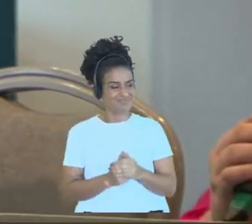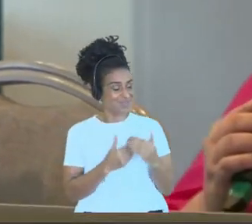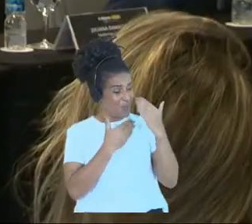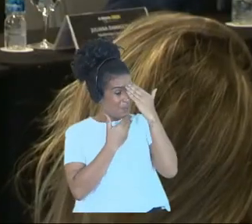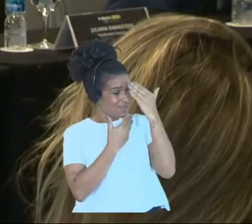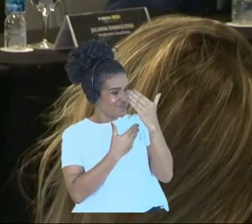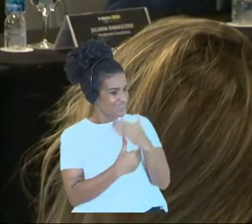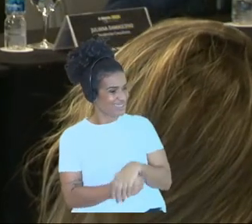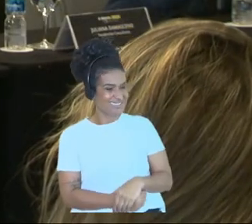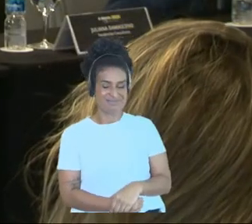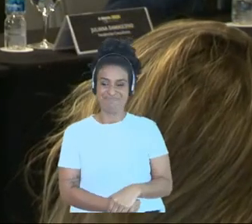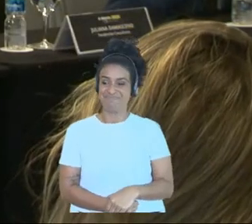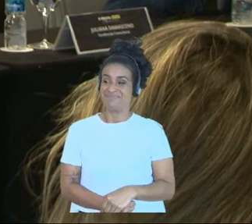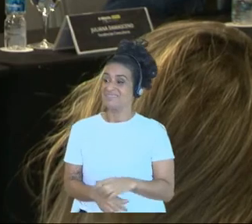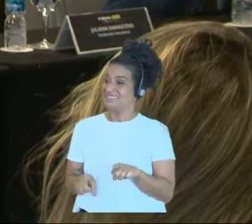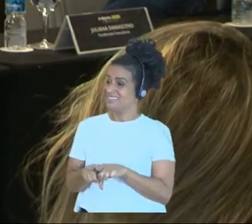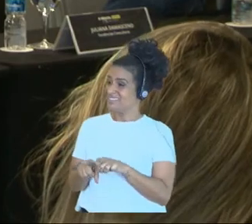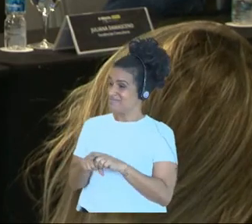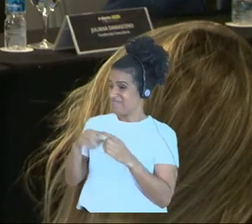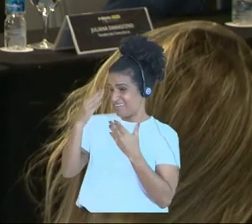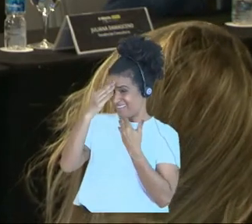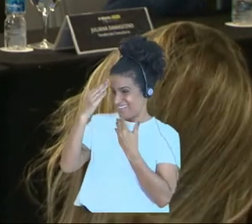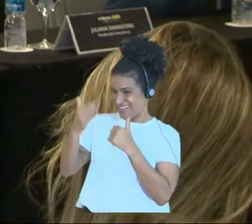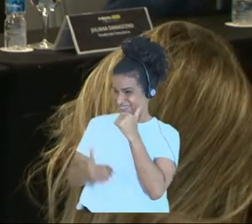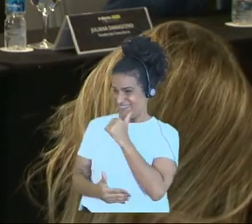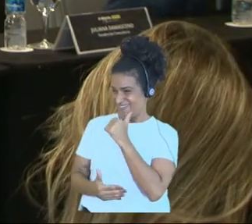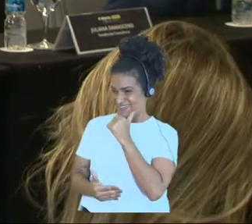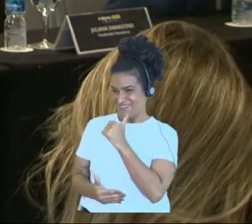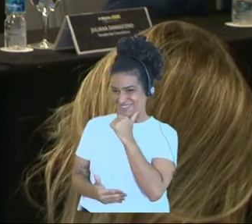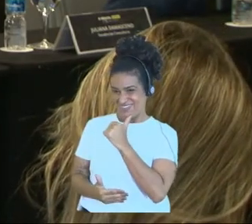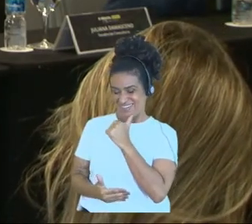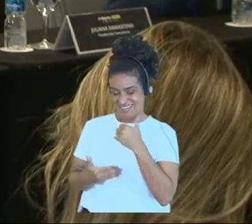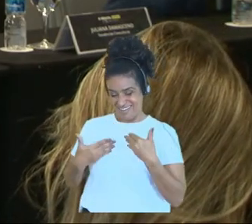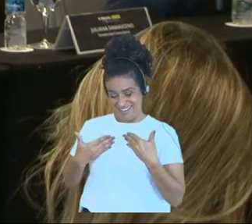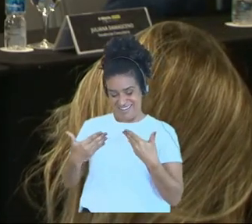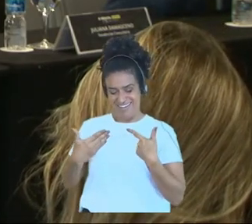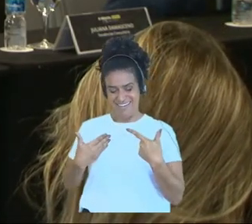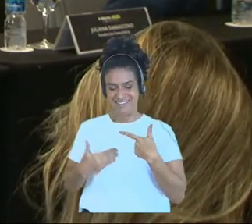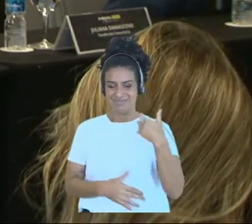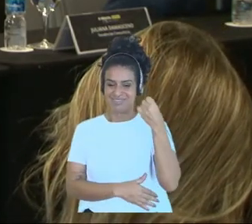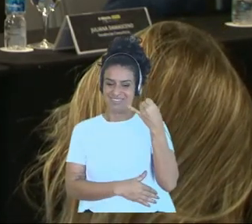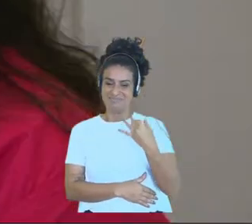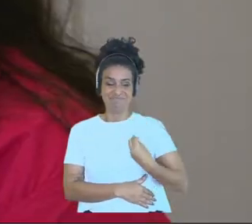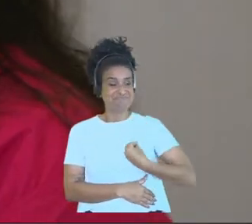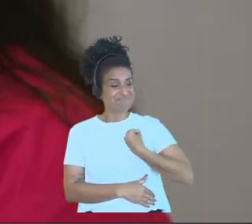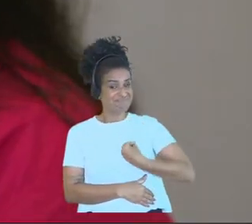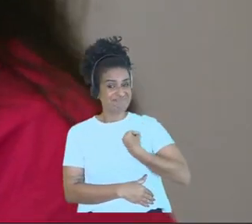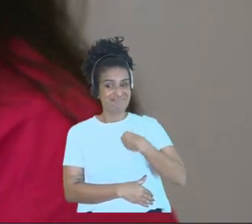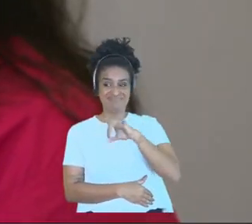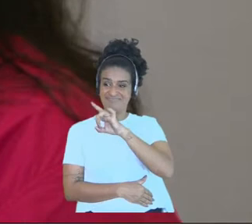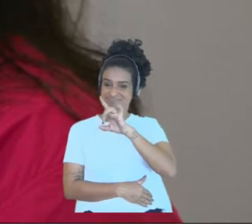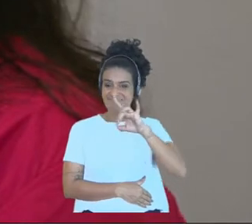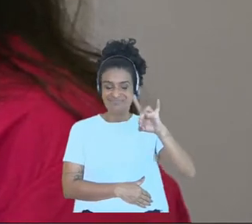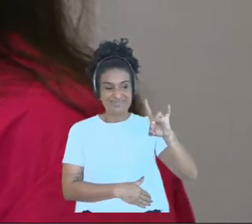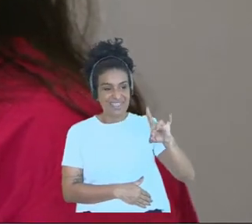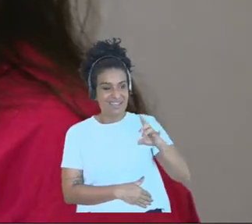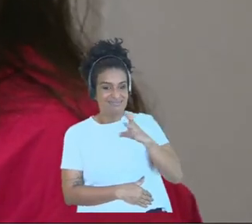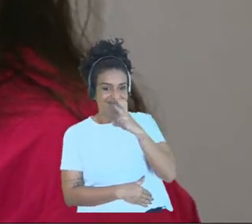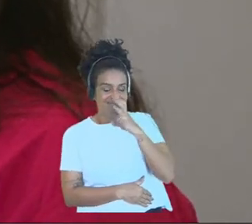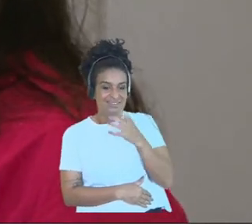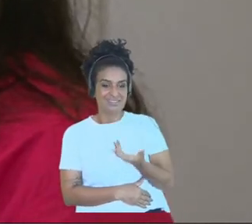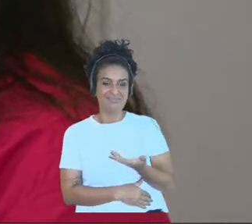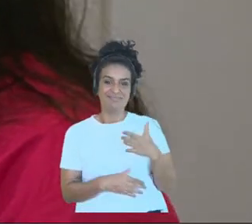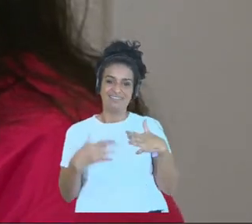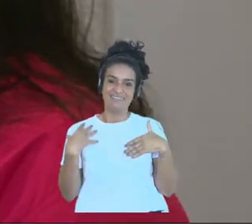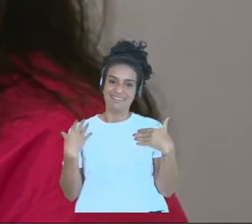Mário. Agradeço também a Ania pela generosa introdução, a presença de todos. E dizer que é uma